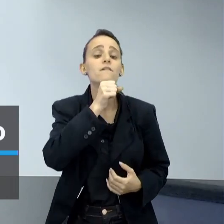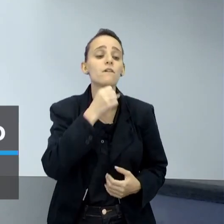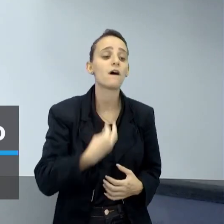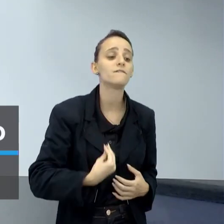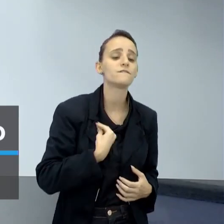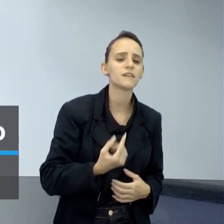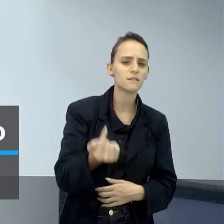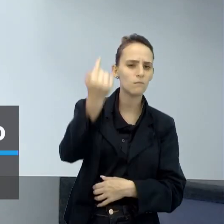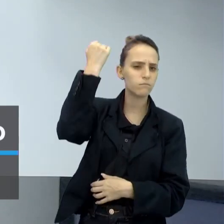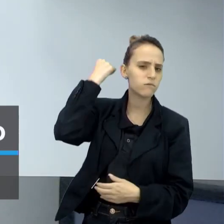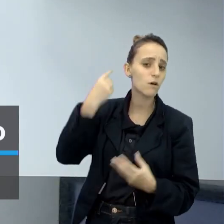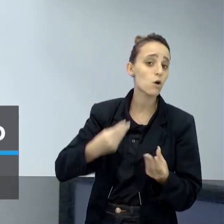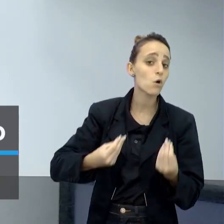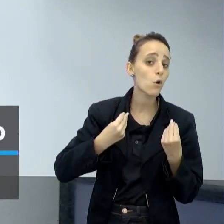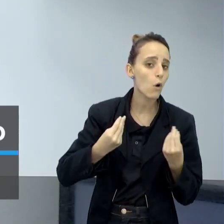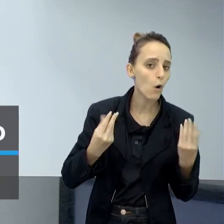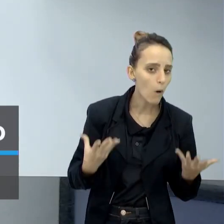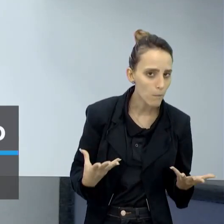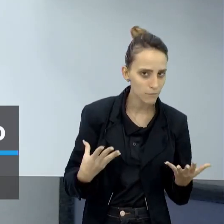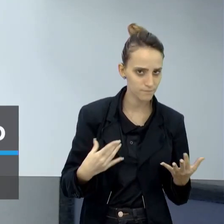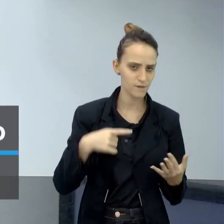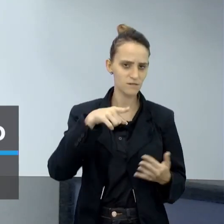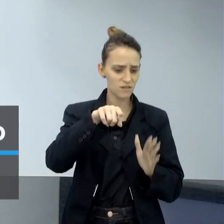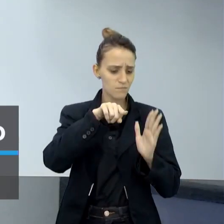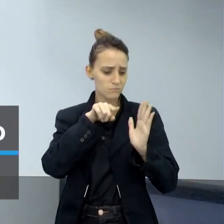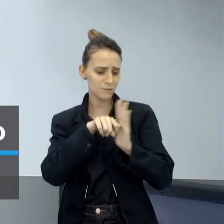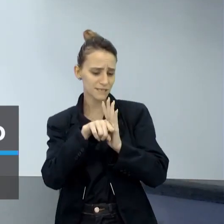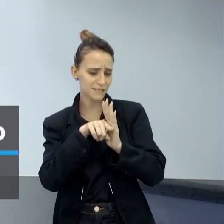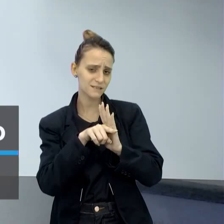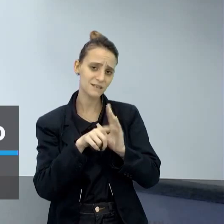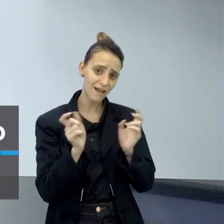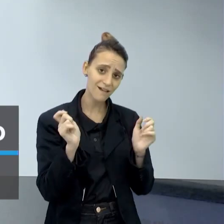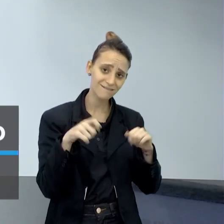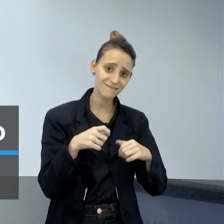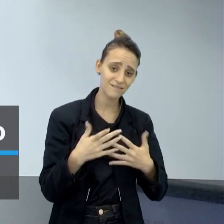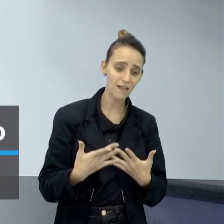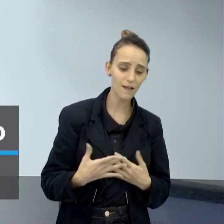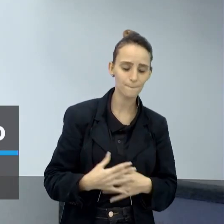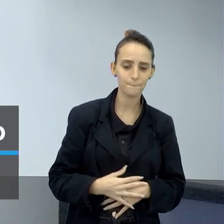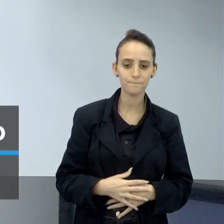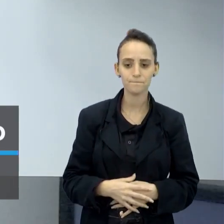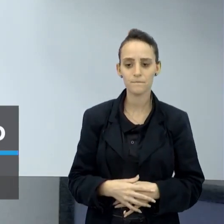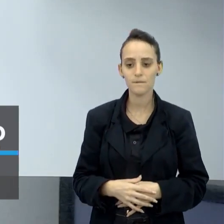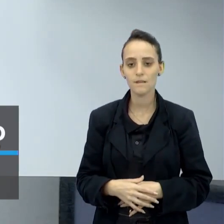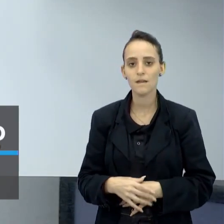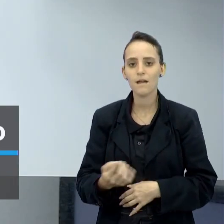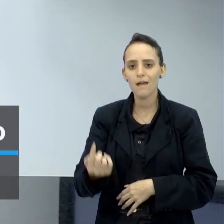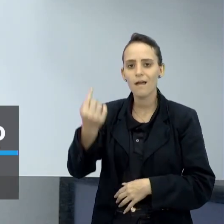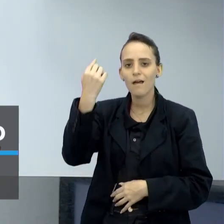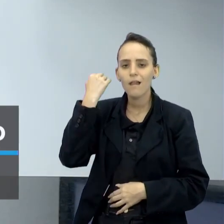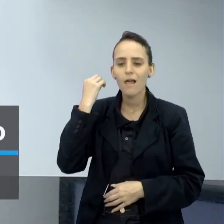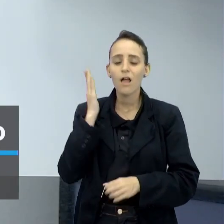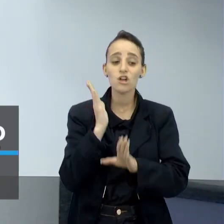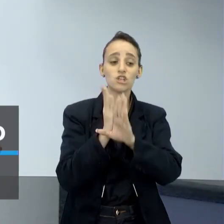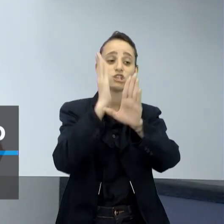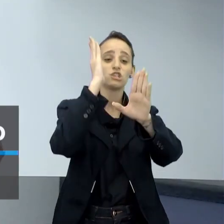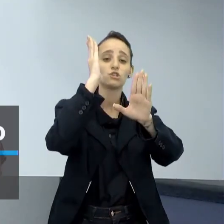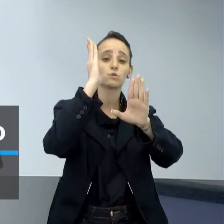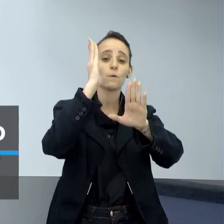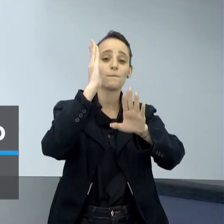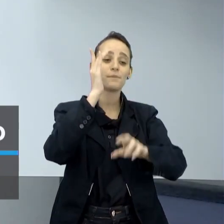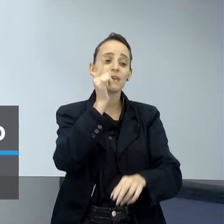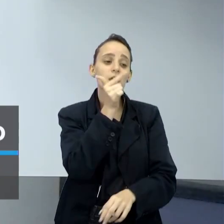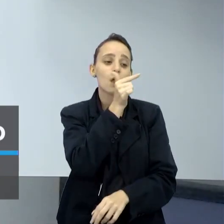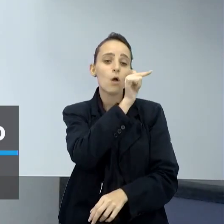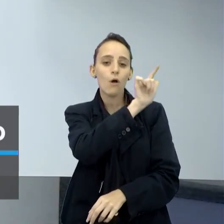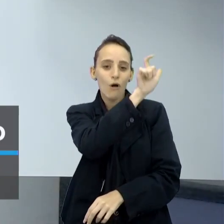avós, das pessoas mais velhas dentro do seu núcleo familiar? Já é um momento de descoberta, de encontro, né, com o outro. E